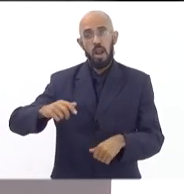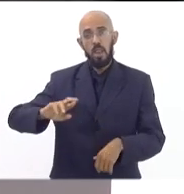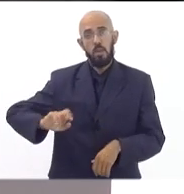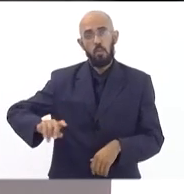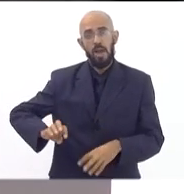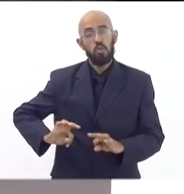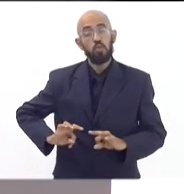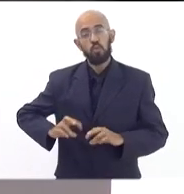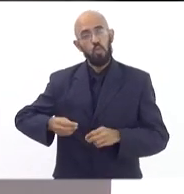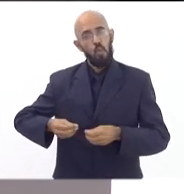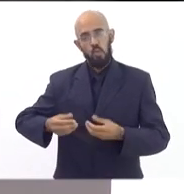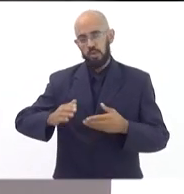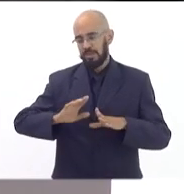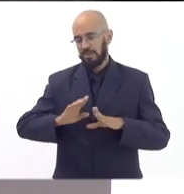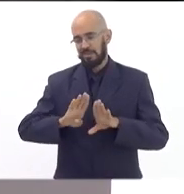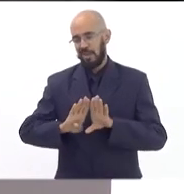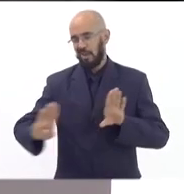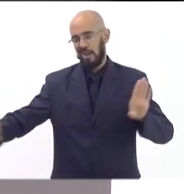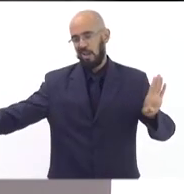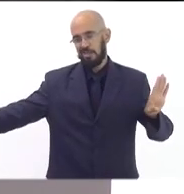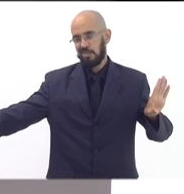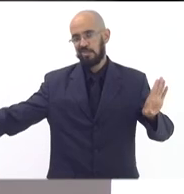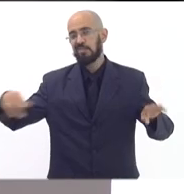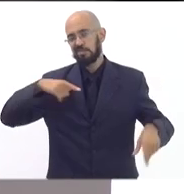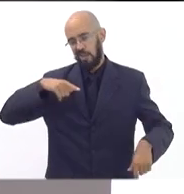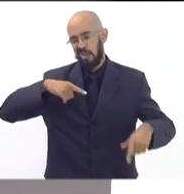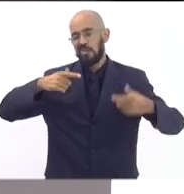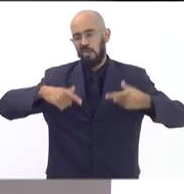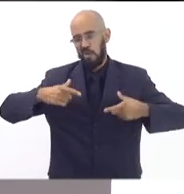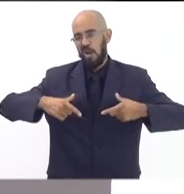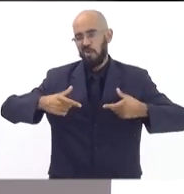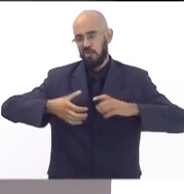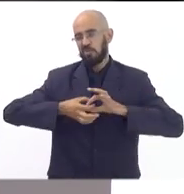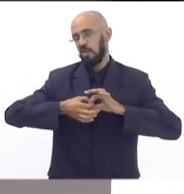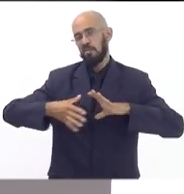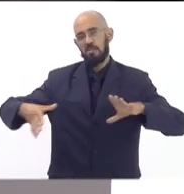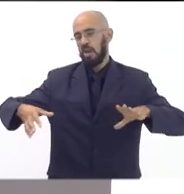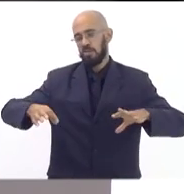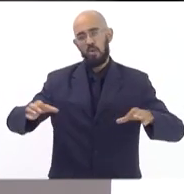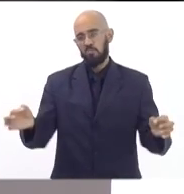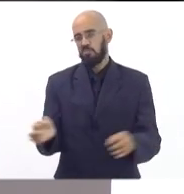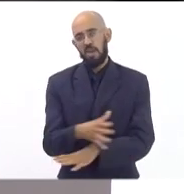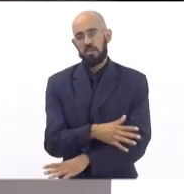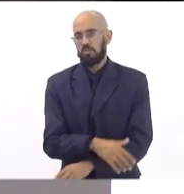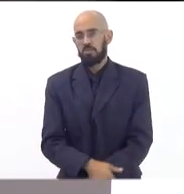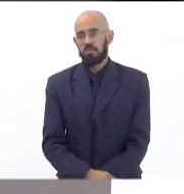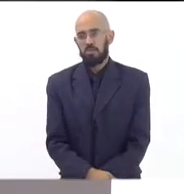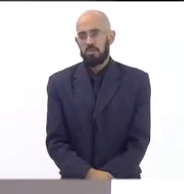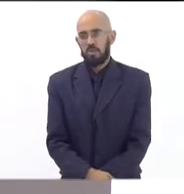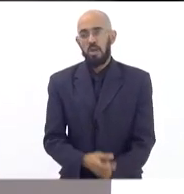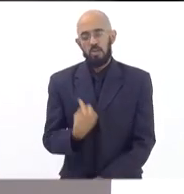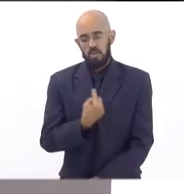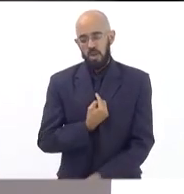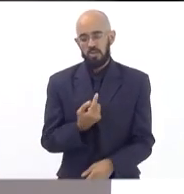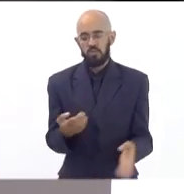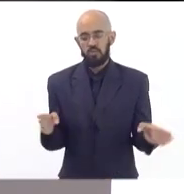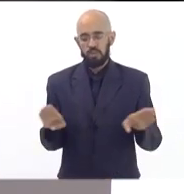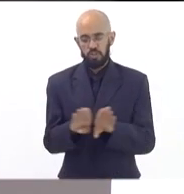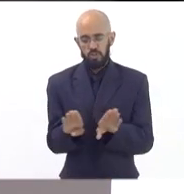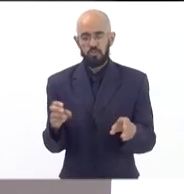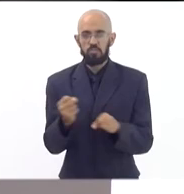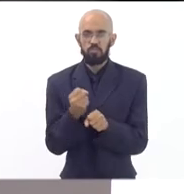em toda a sua extensão tá então existem locais abertos existem completamente as nós temos os Muros e